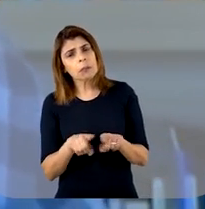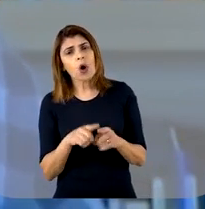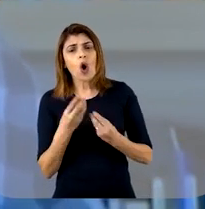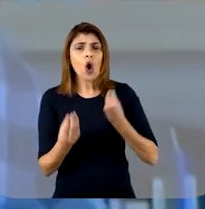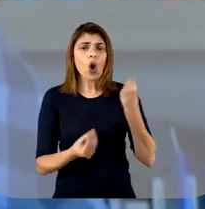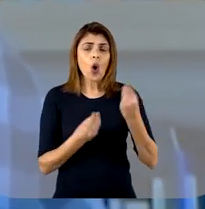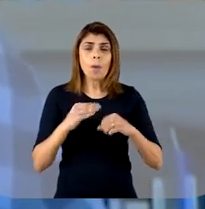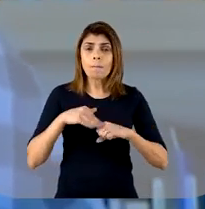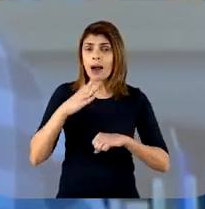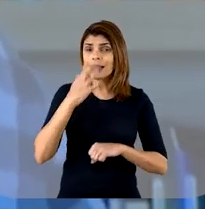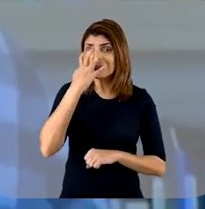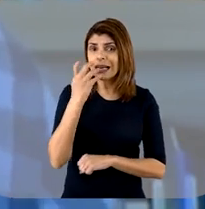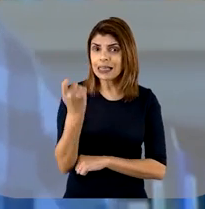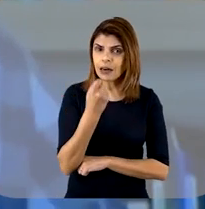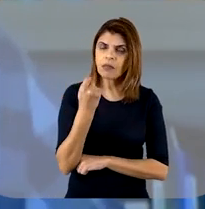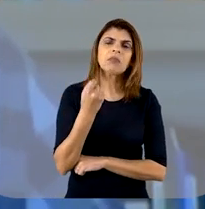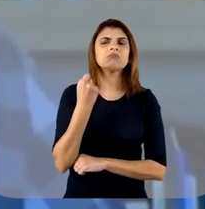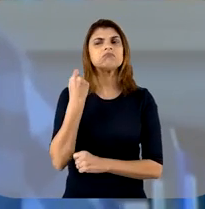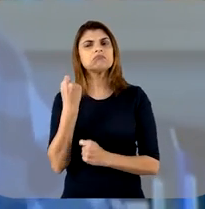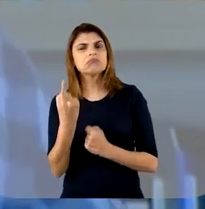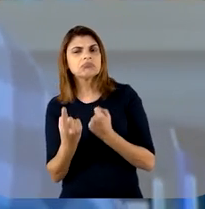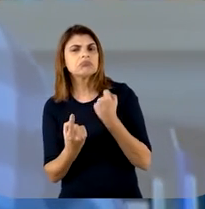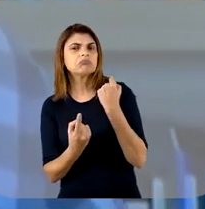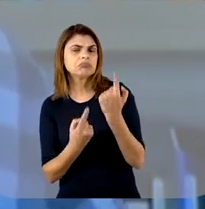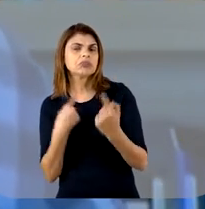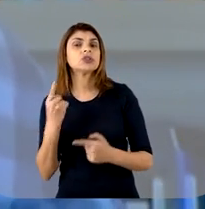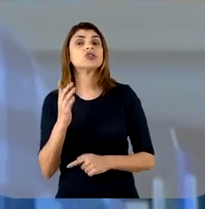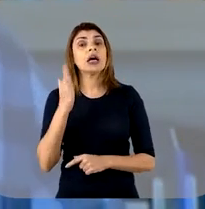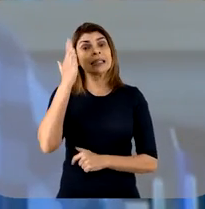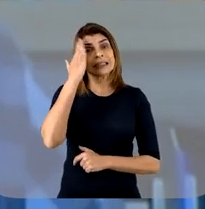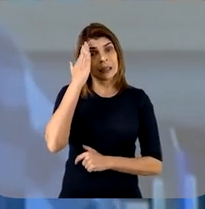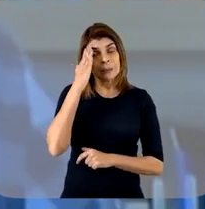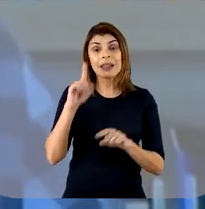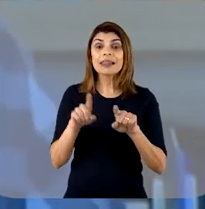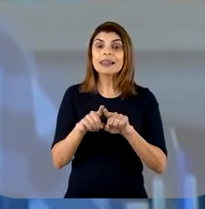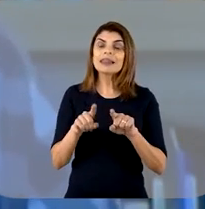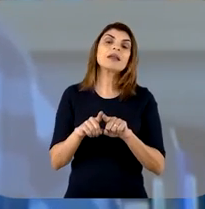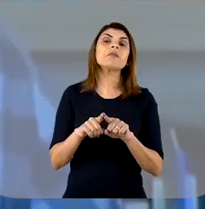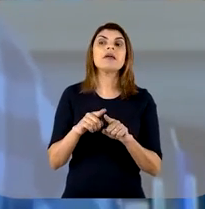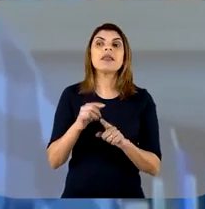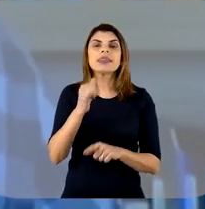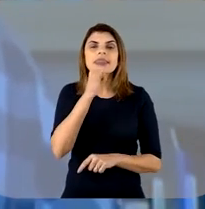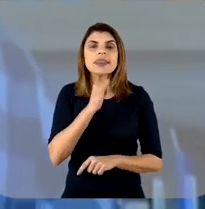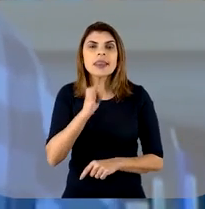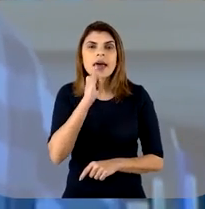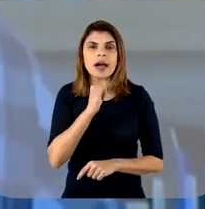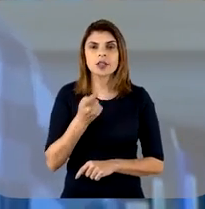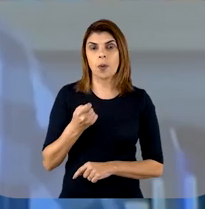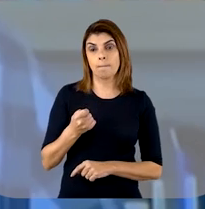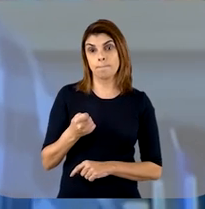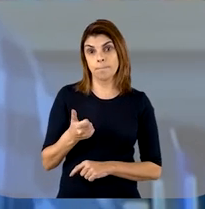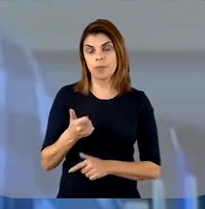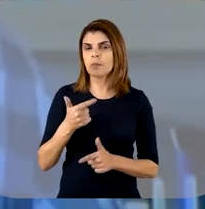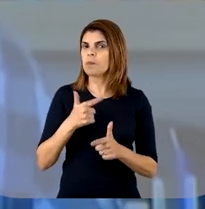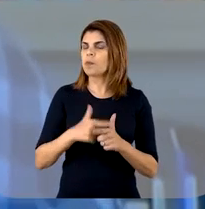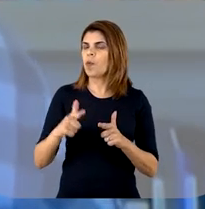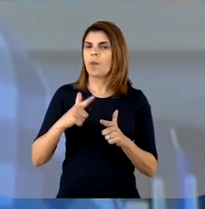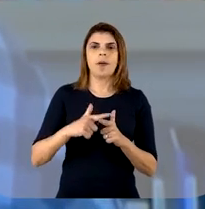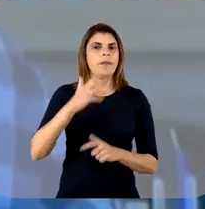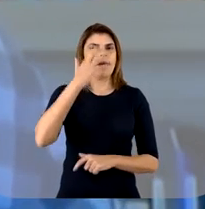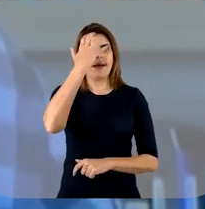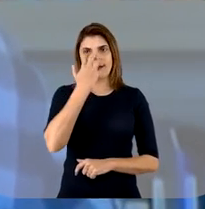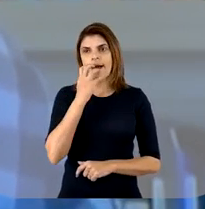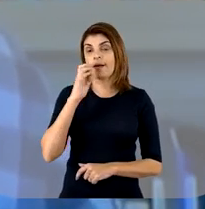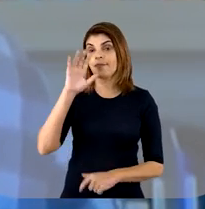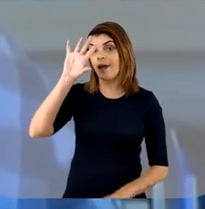às formas mais graves, é mais raro, como nós sabemos, e também baixa testagem. É um problema muito grave